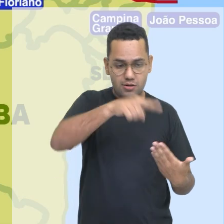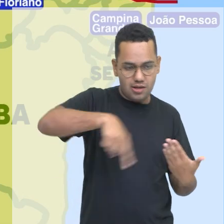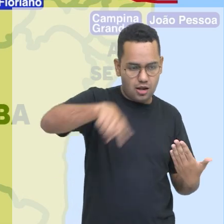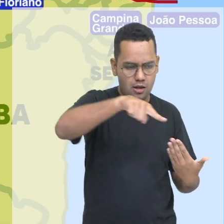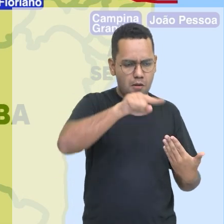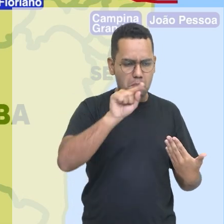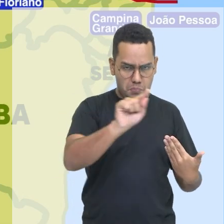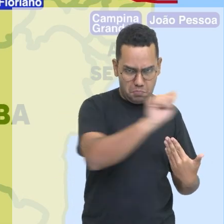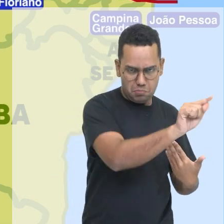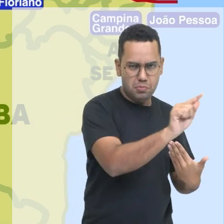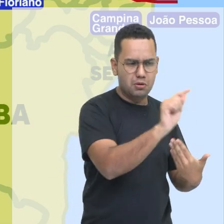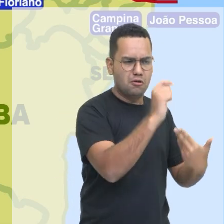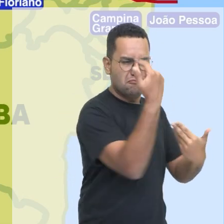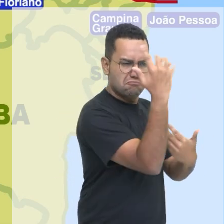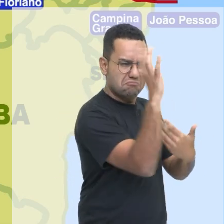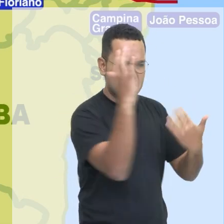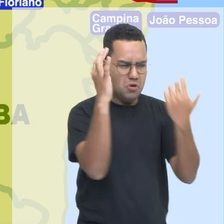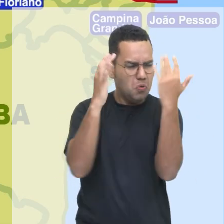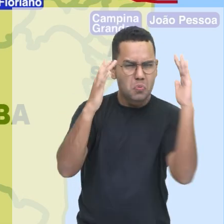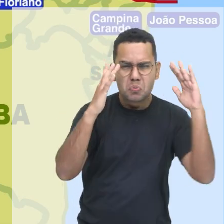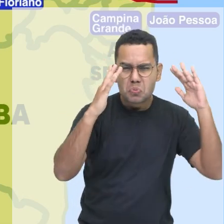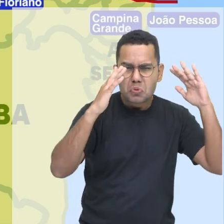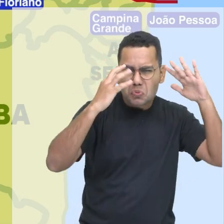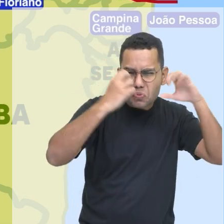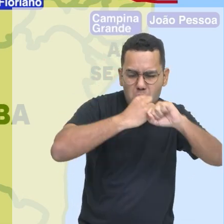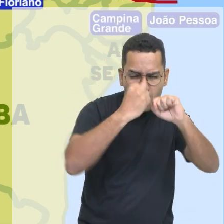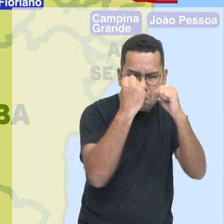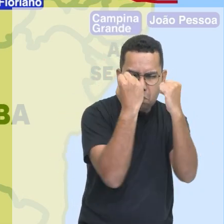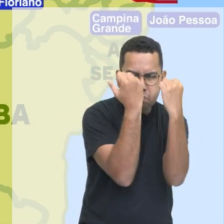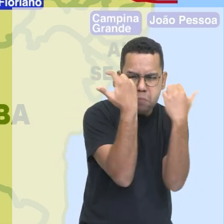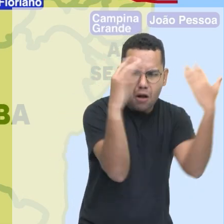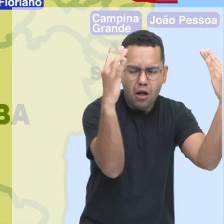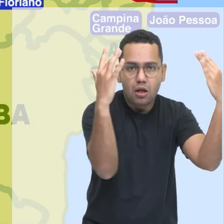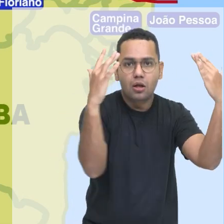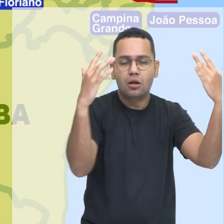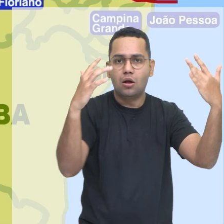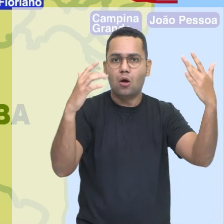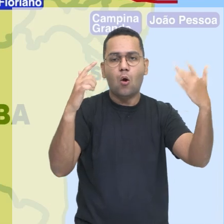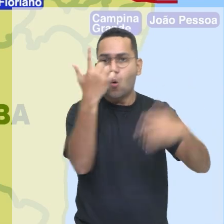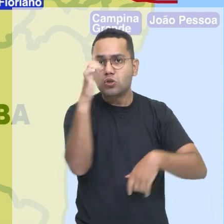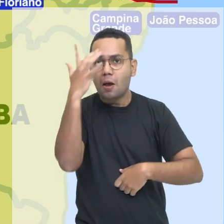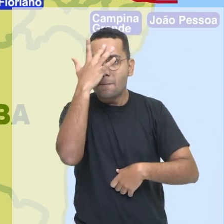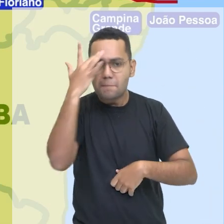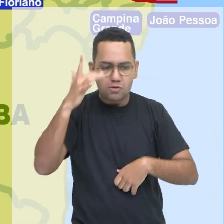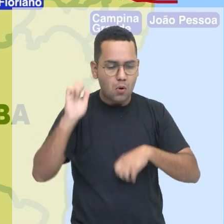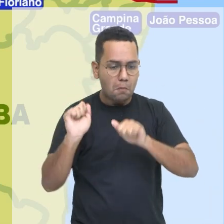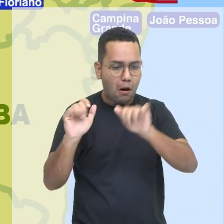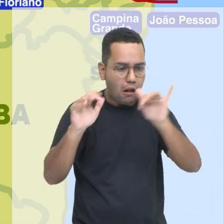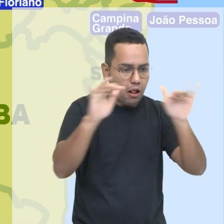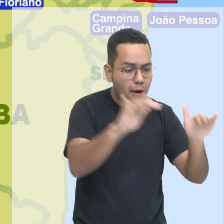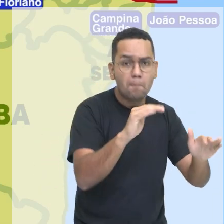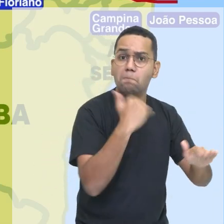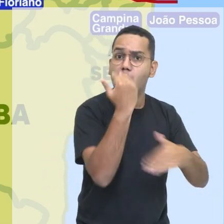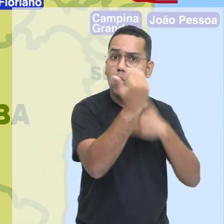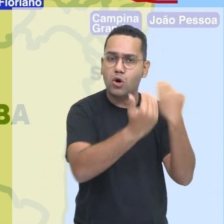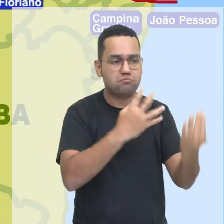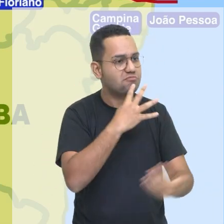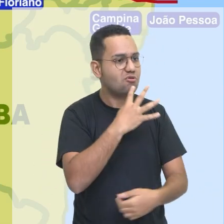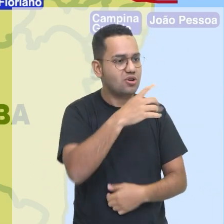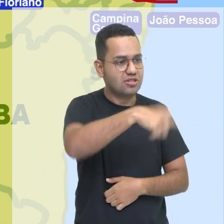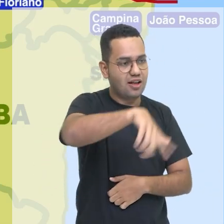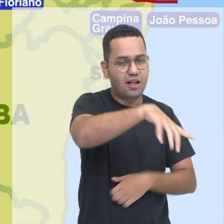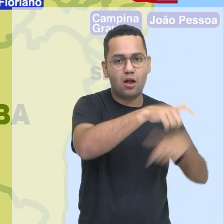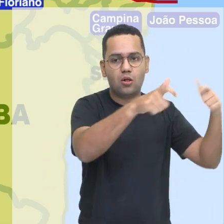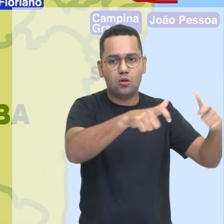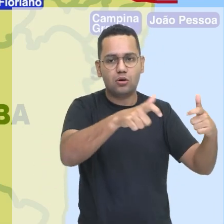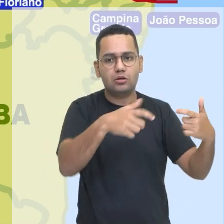sua dificuldade, muitas pessoas morreram de fato, indo para a região, não conhecendo a região, e de fato ela ainda